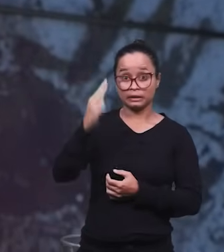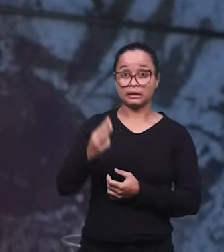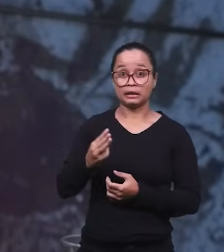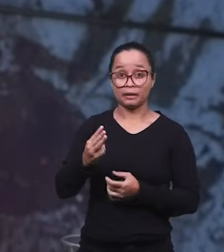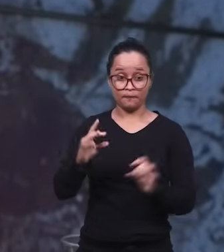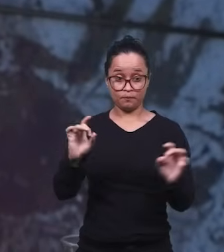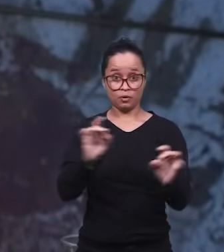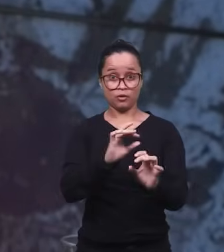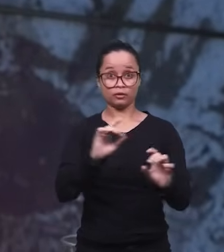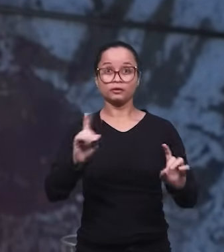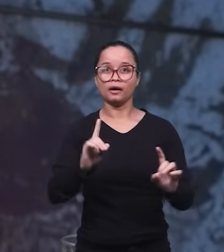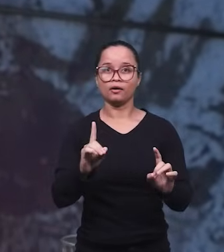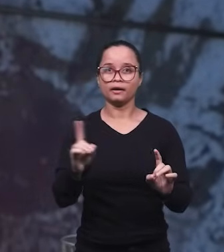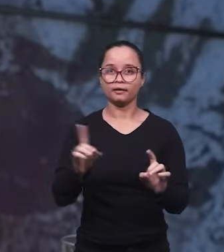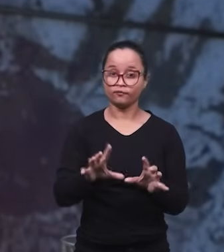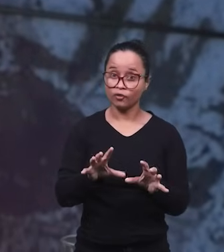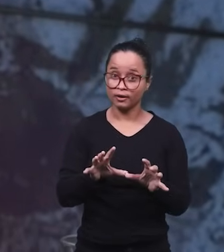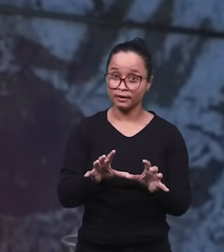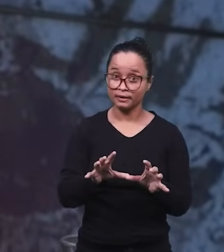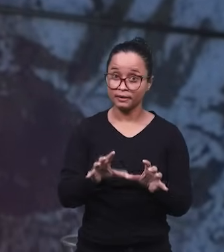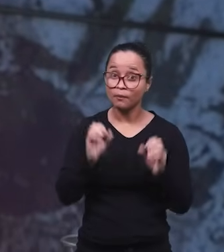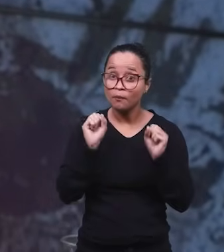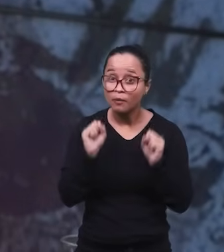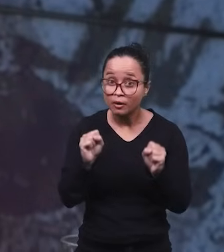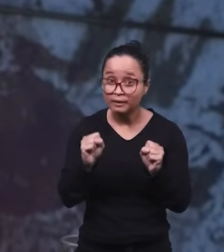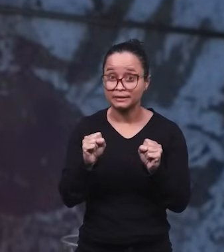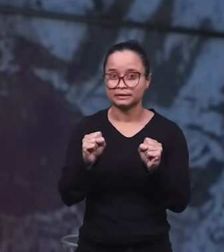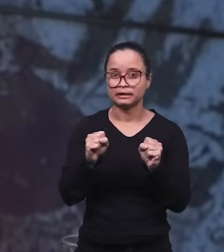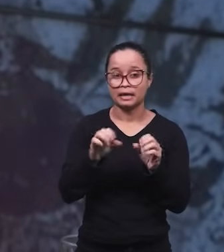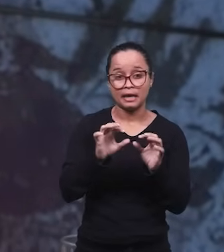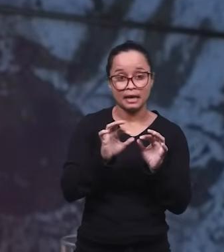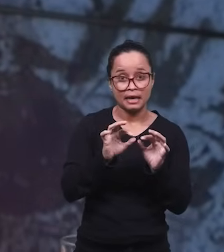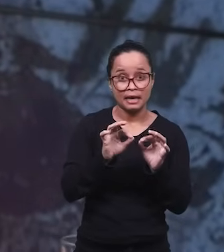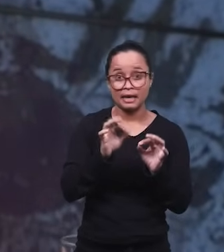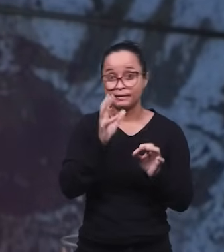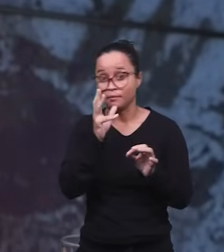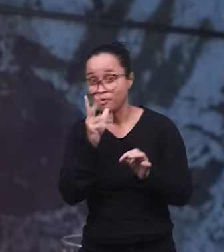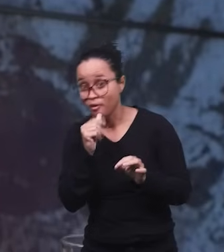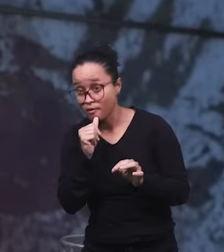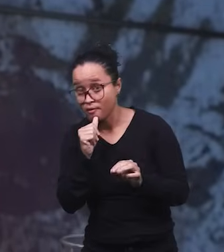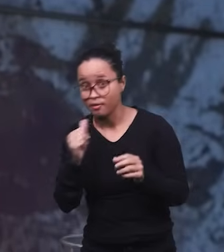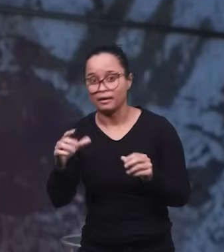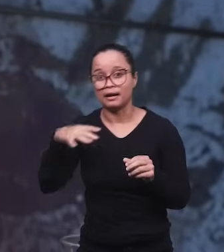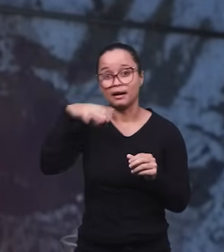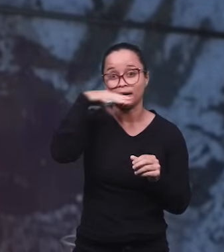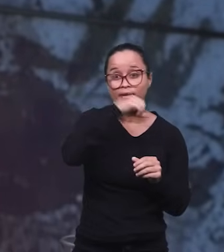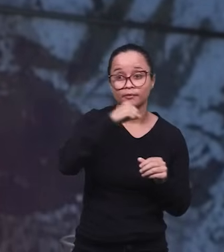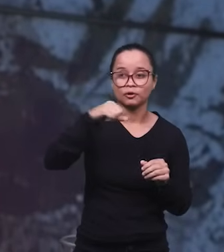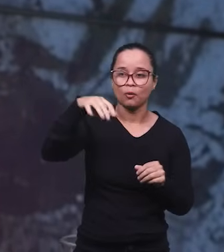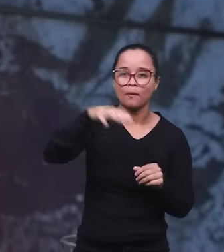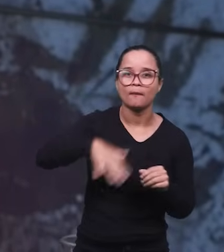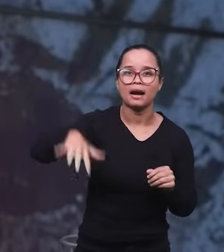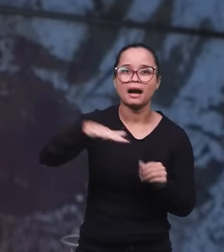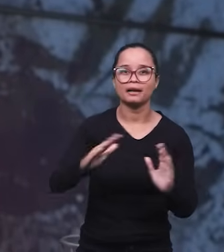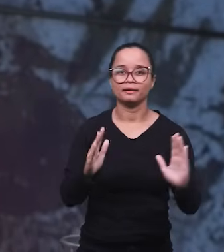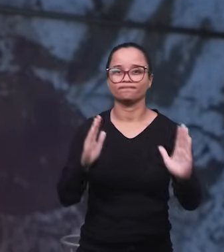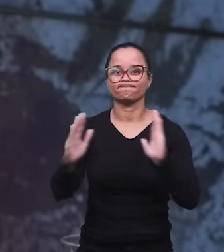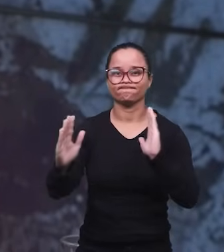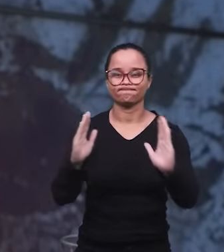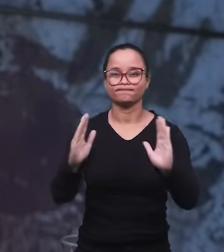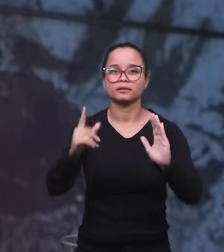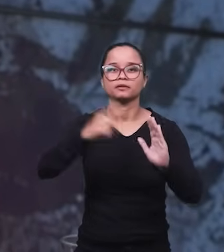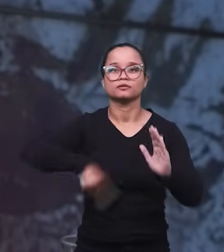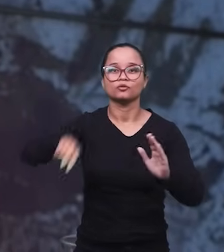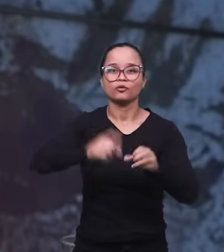Ele poderia ser dilatado, ele podia ser comprimido. Então ele chamou uma nova assim, espaço-tempo, né? Que a